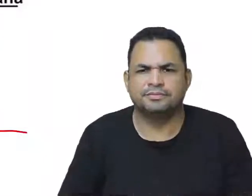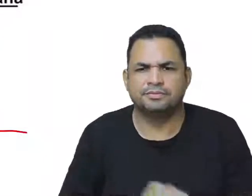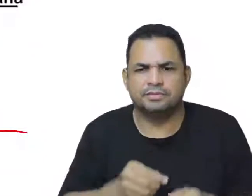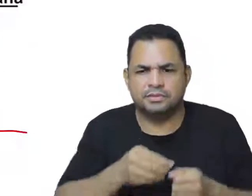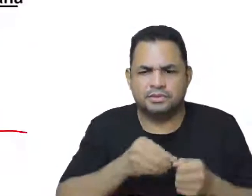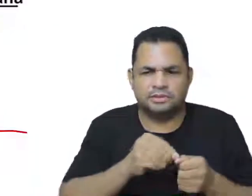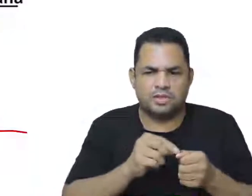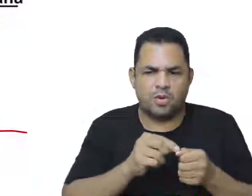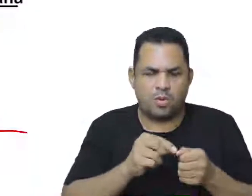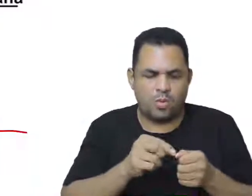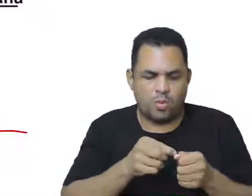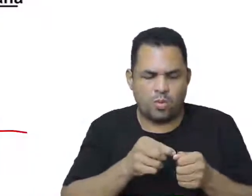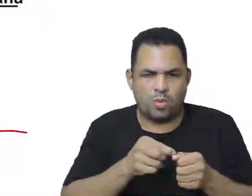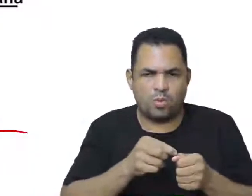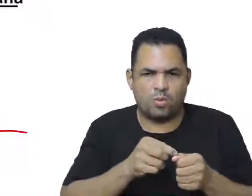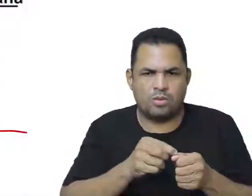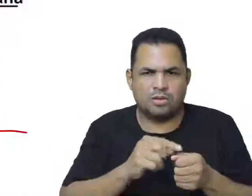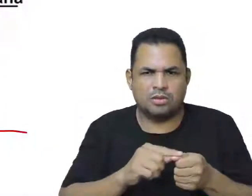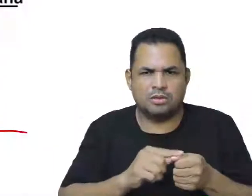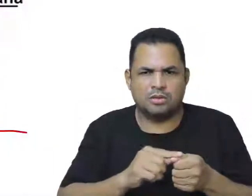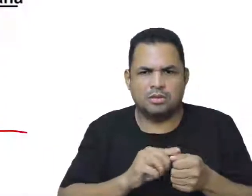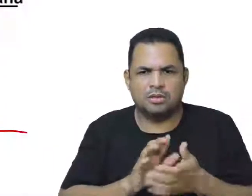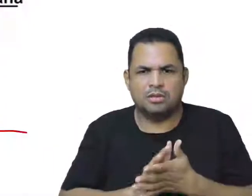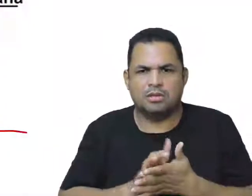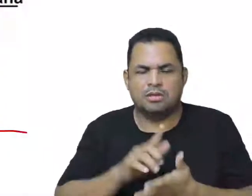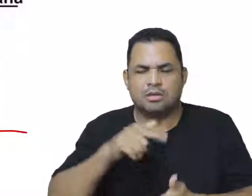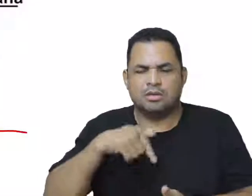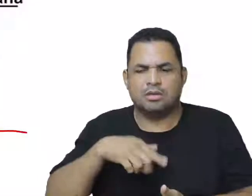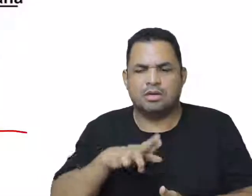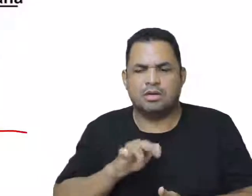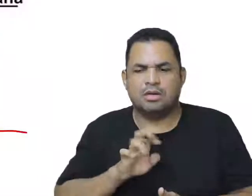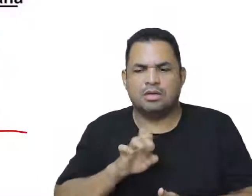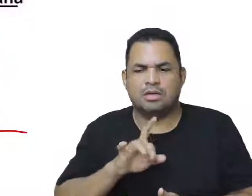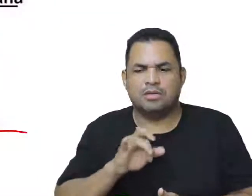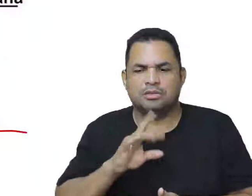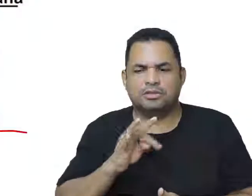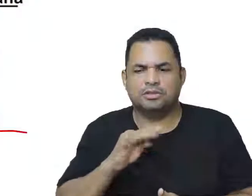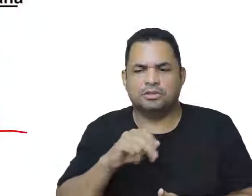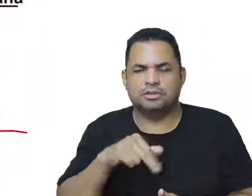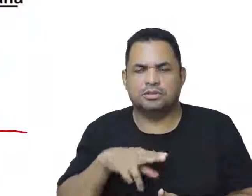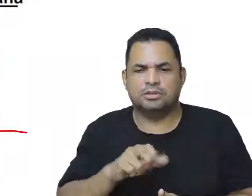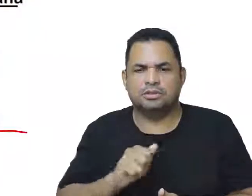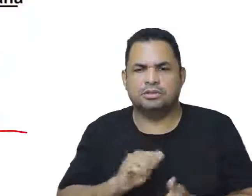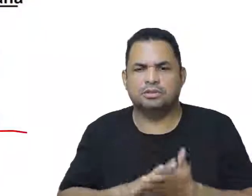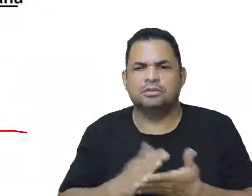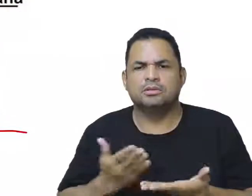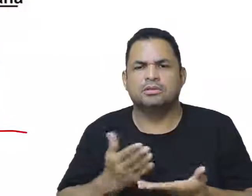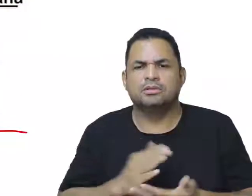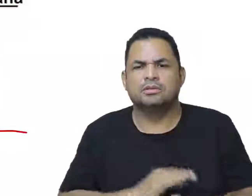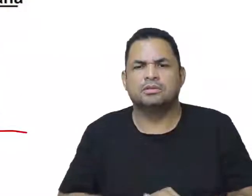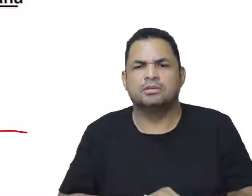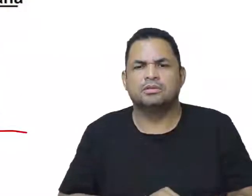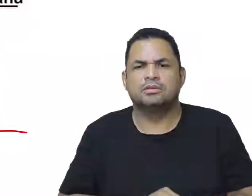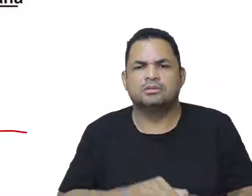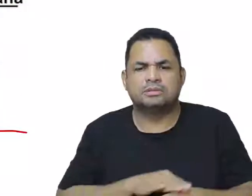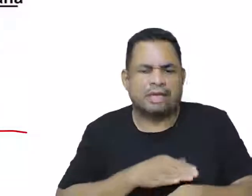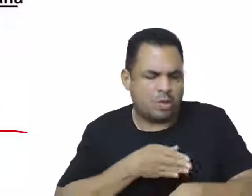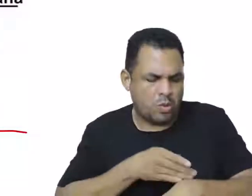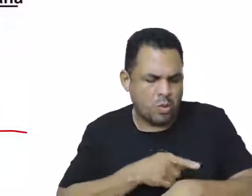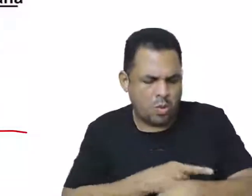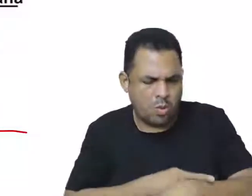unha, ela é formada por queratina. E se você, por exemplo, quem nunca se